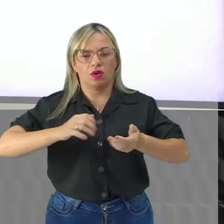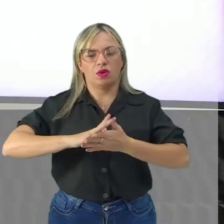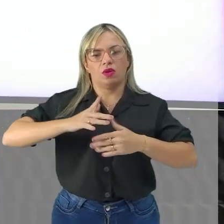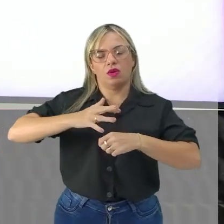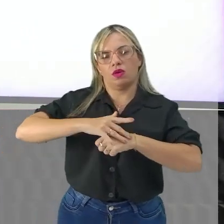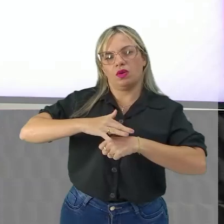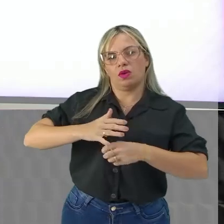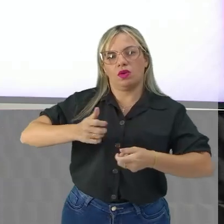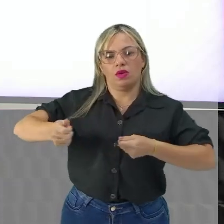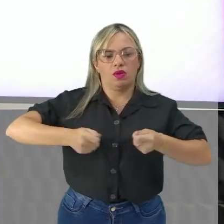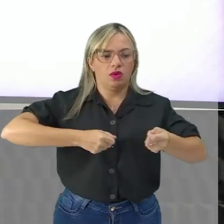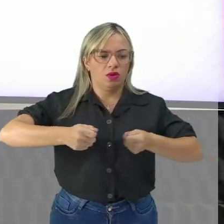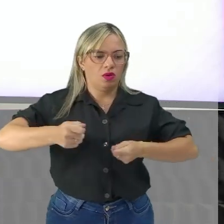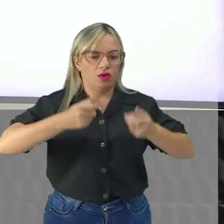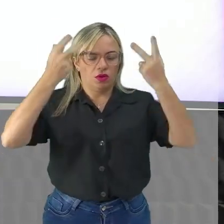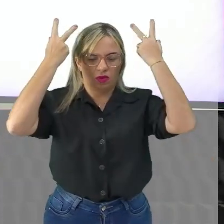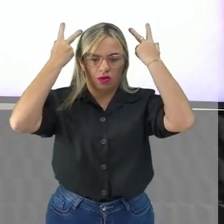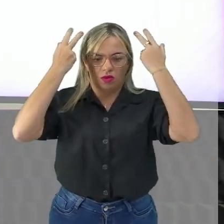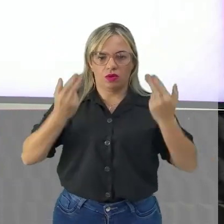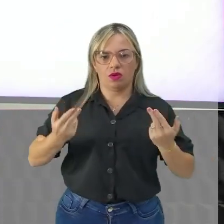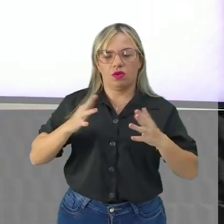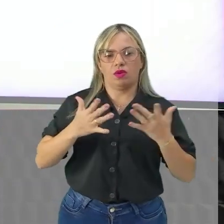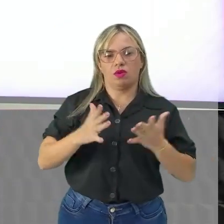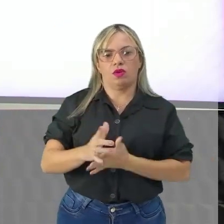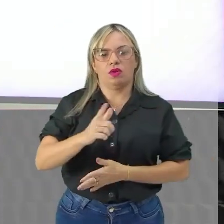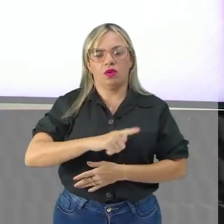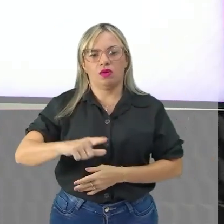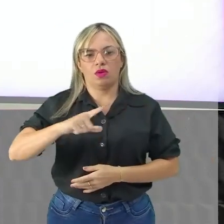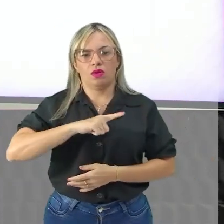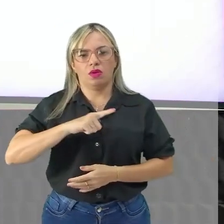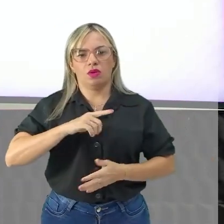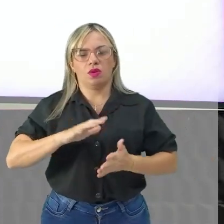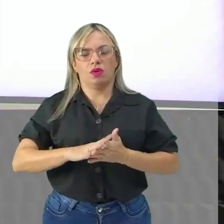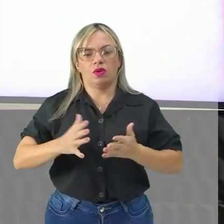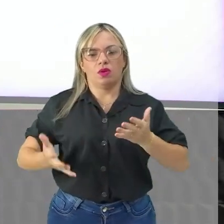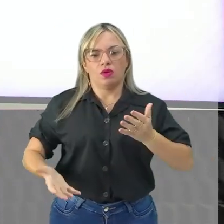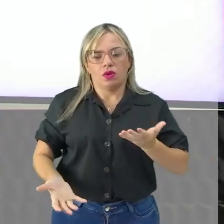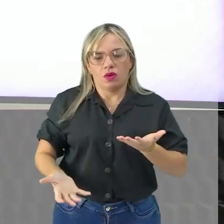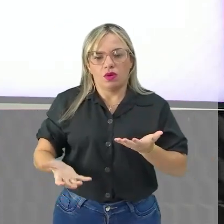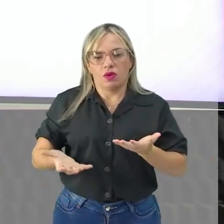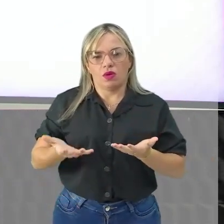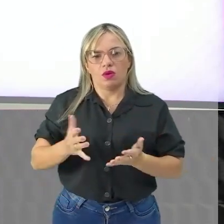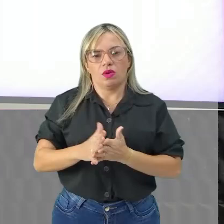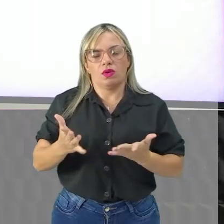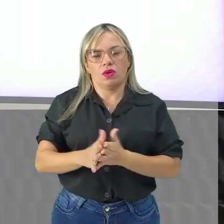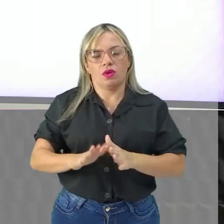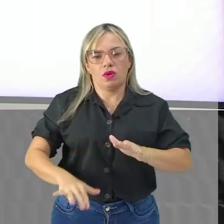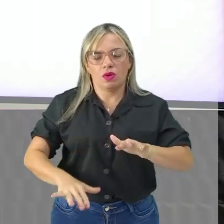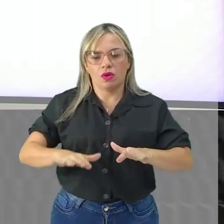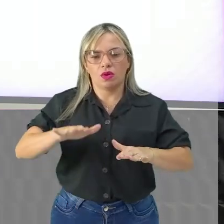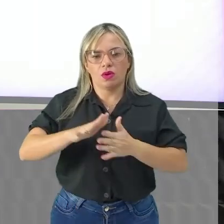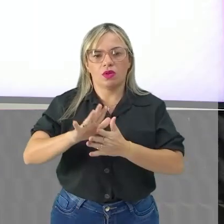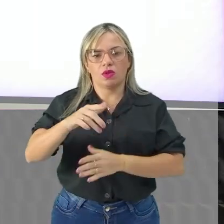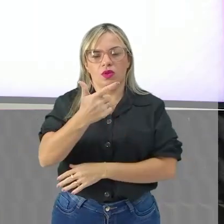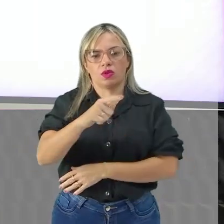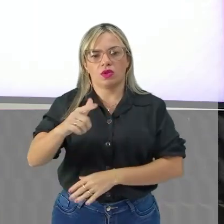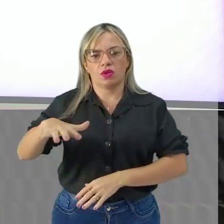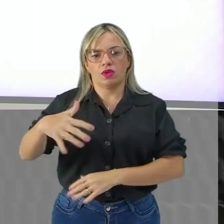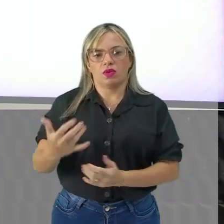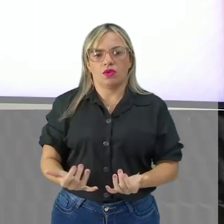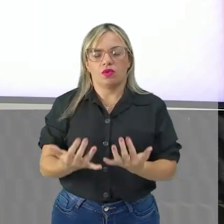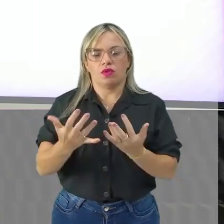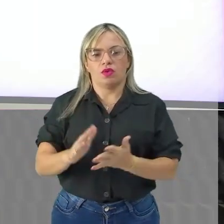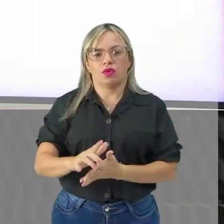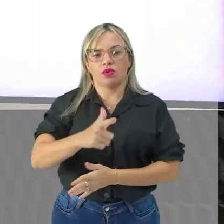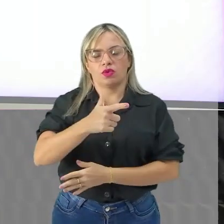Num ambiente natural onde tá equilibrado, não teve um desmatamento, não teve o fogo, mas a partir do momento